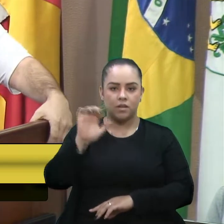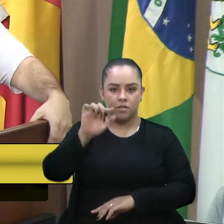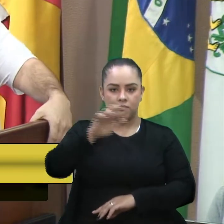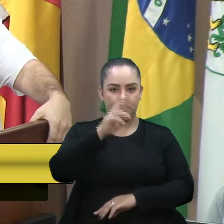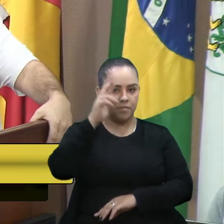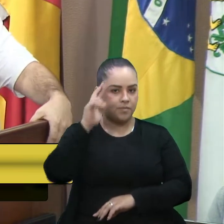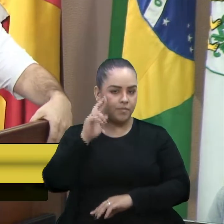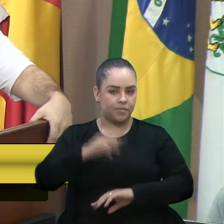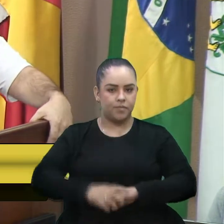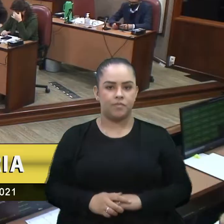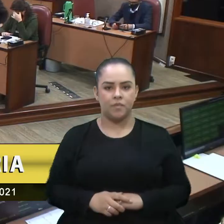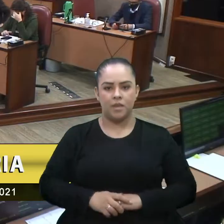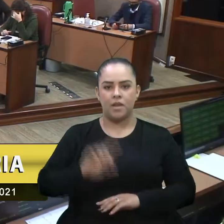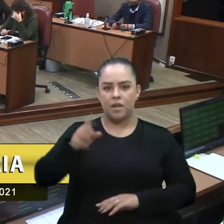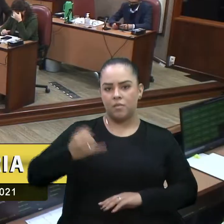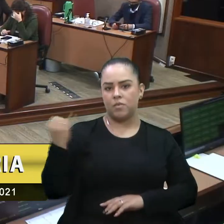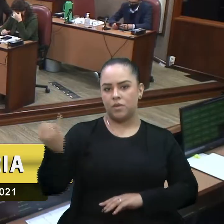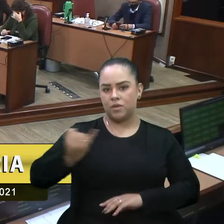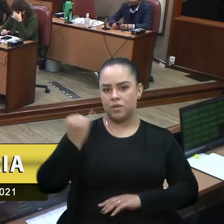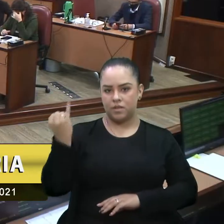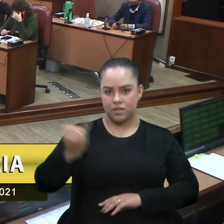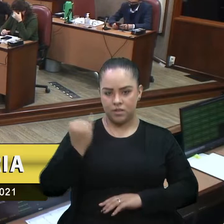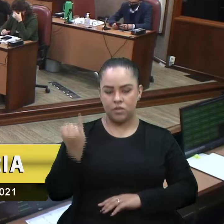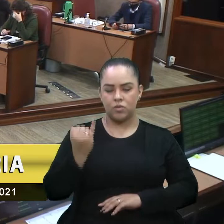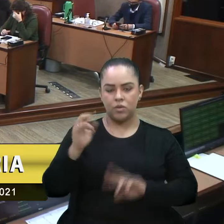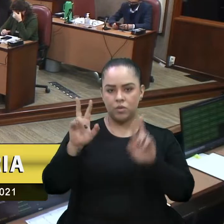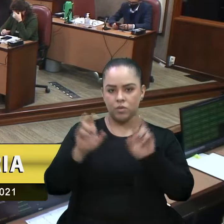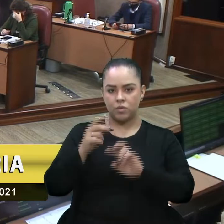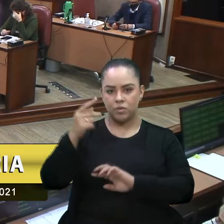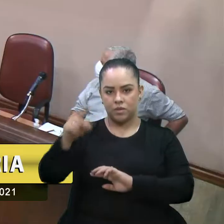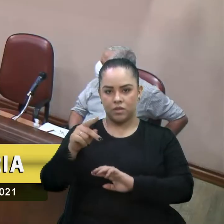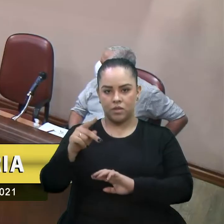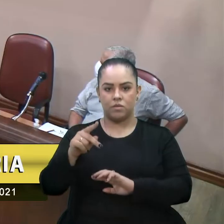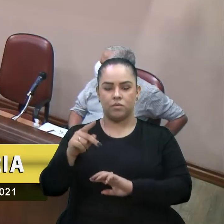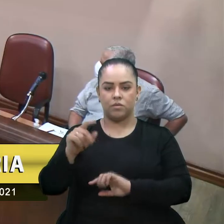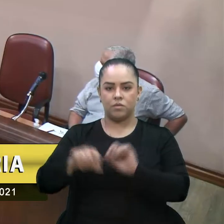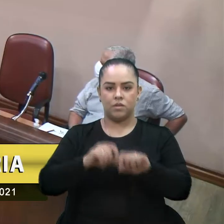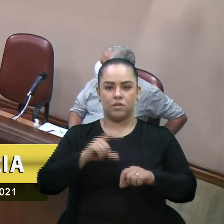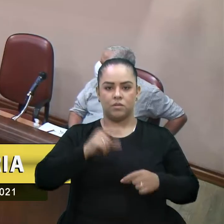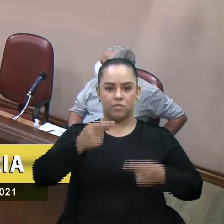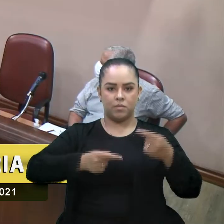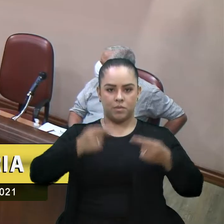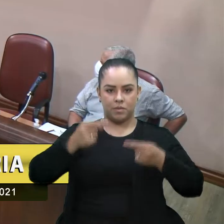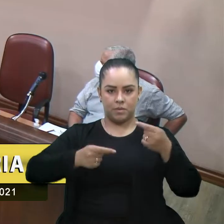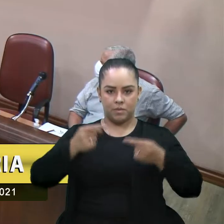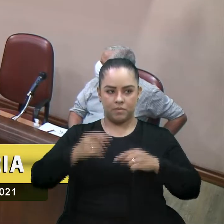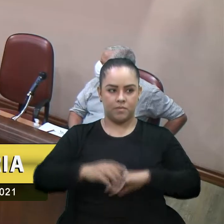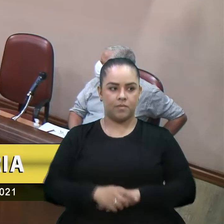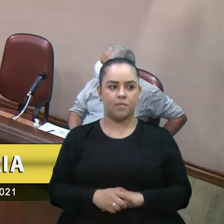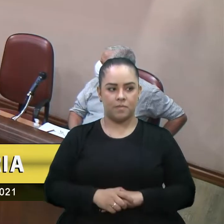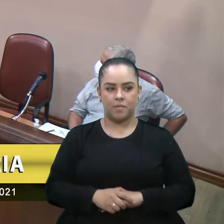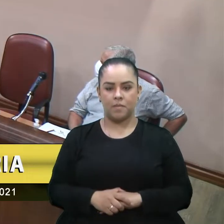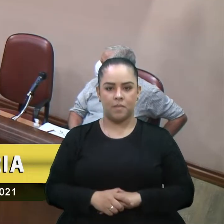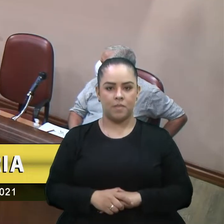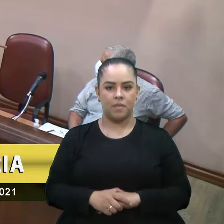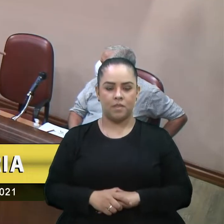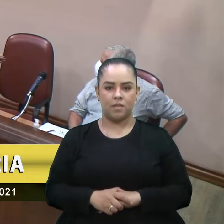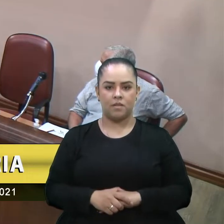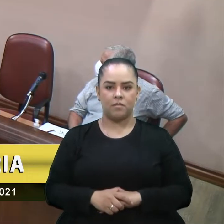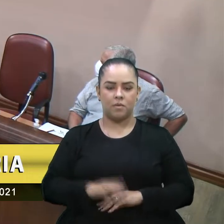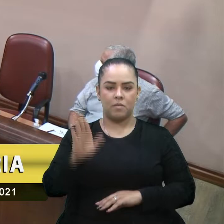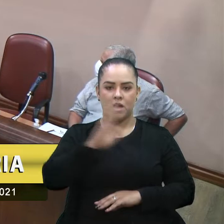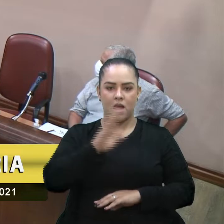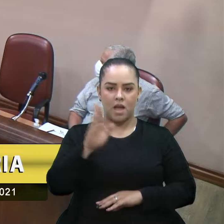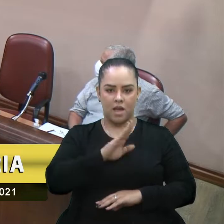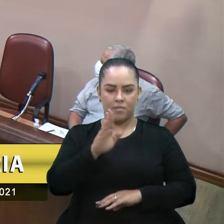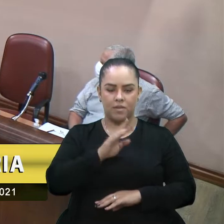importante o tema que o senhor traz e o formato com que o senhor traz para o debate esse momento. A gente fazendo uma rápida análise,